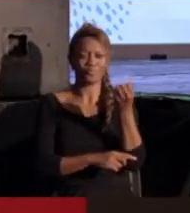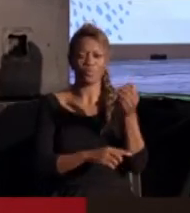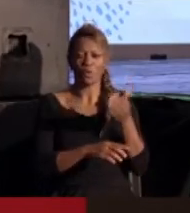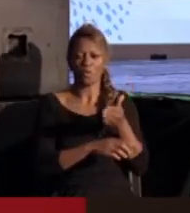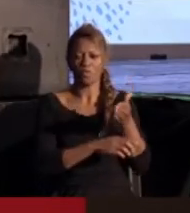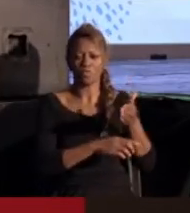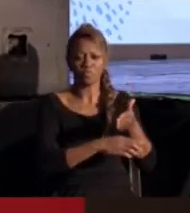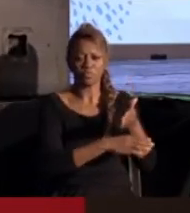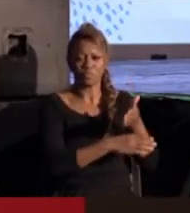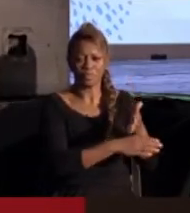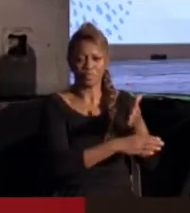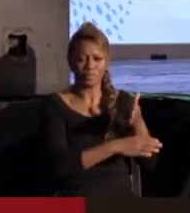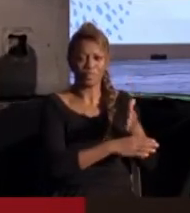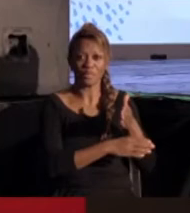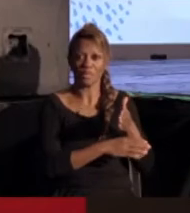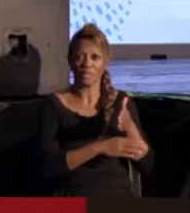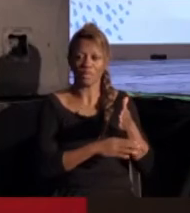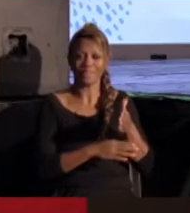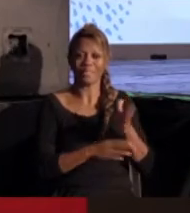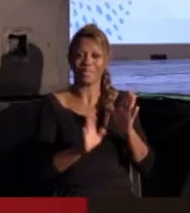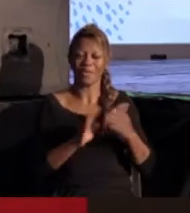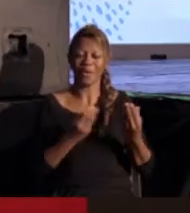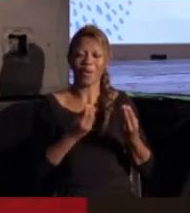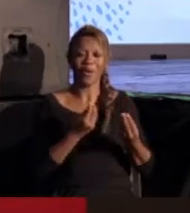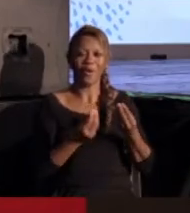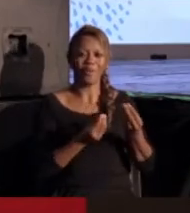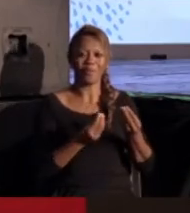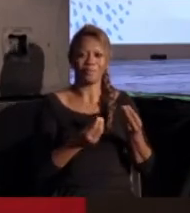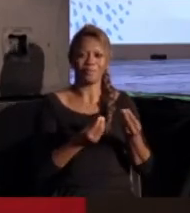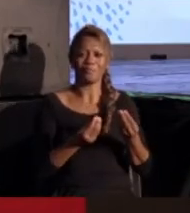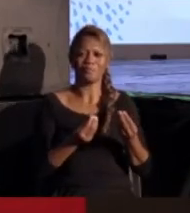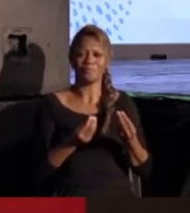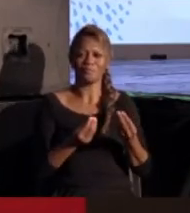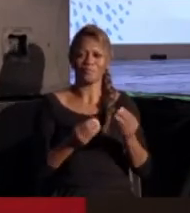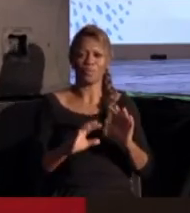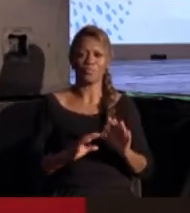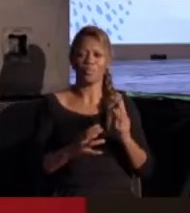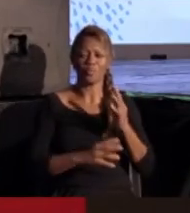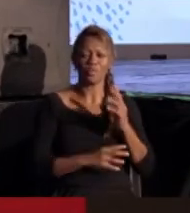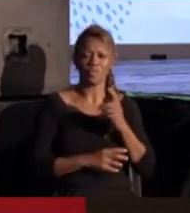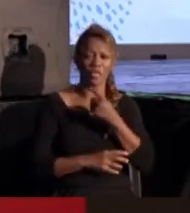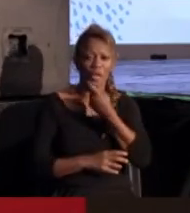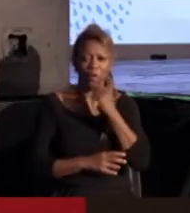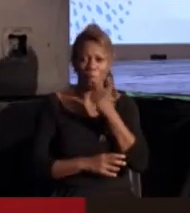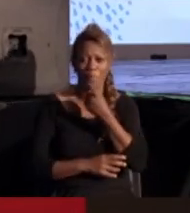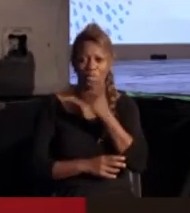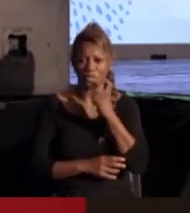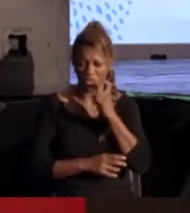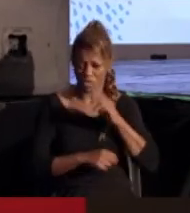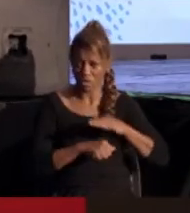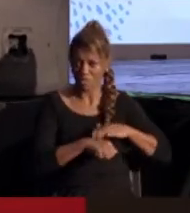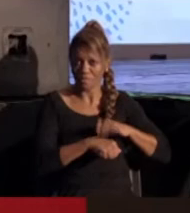puxa, Exu deve ter me guiado, né, nas elaborações do bucal que eu vinha fazer,